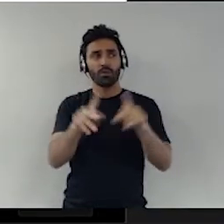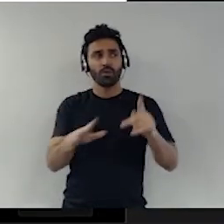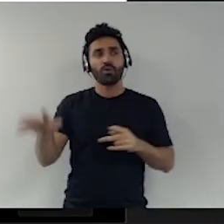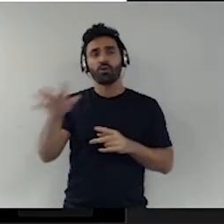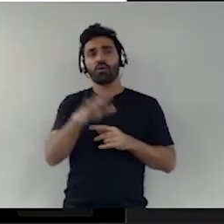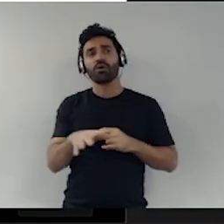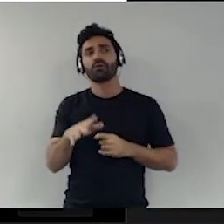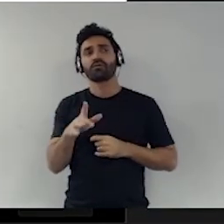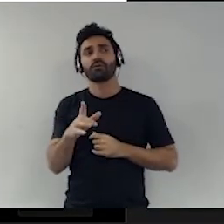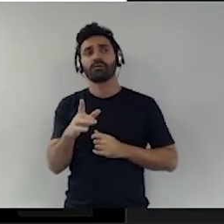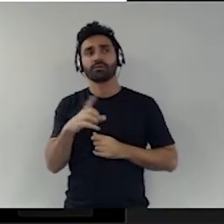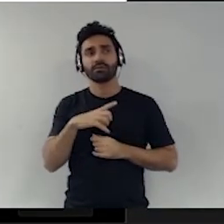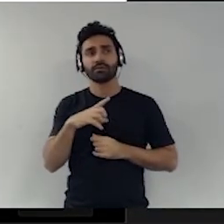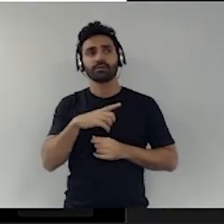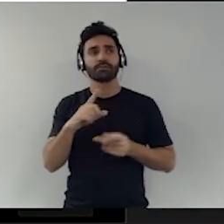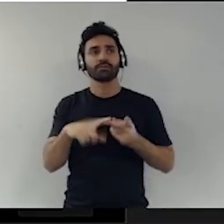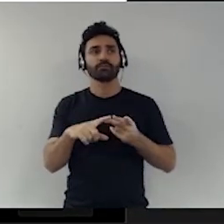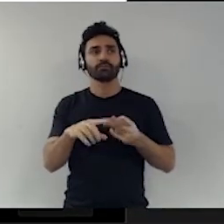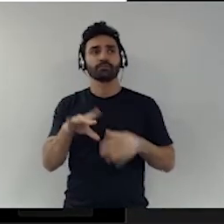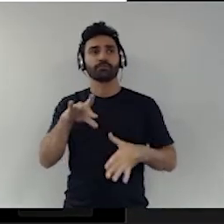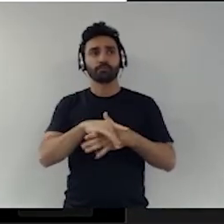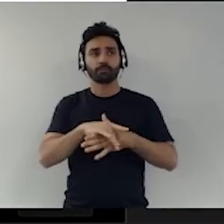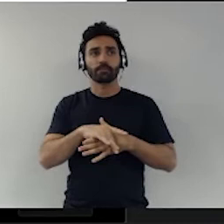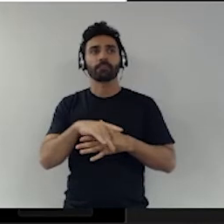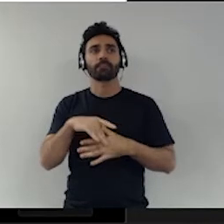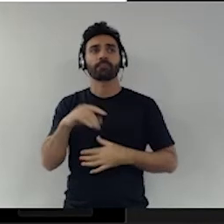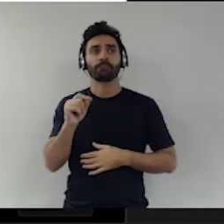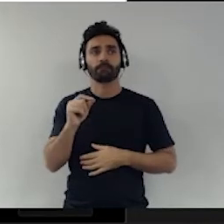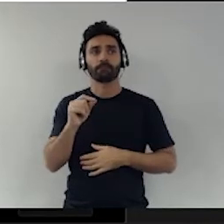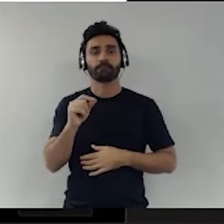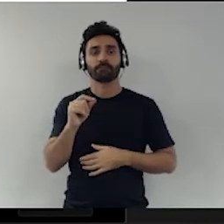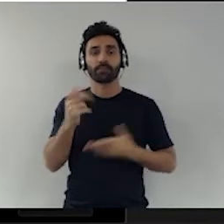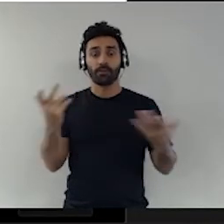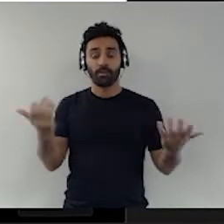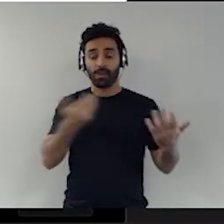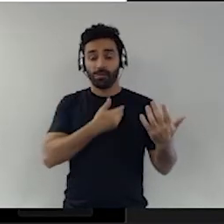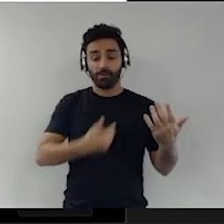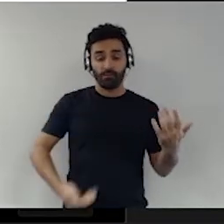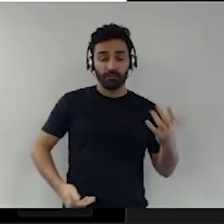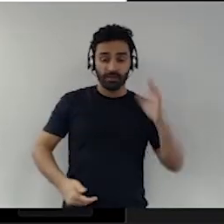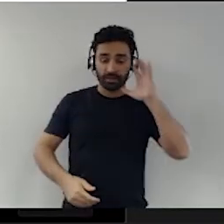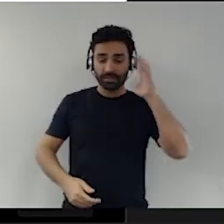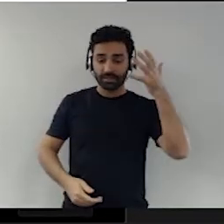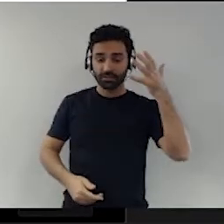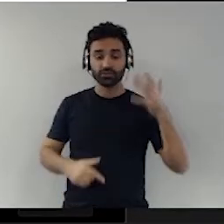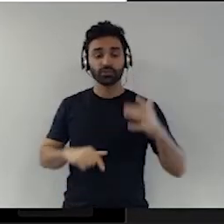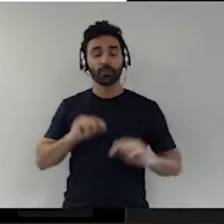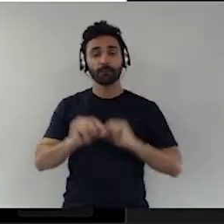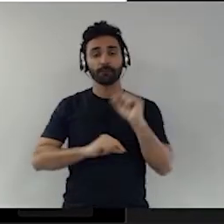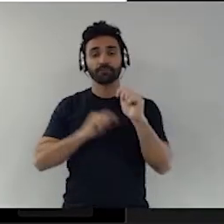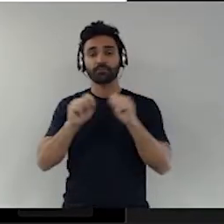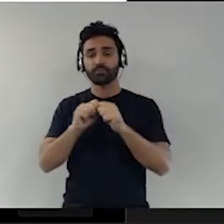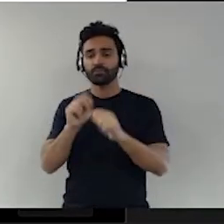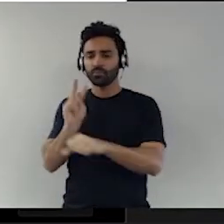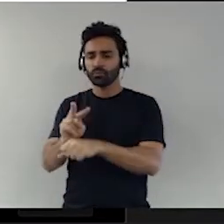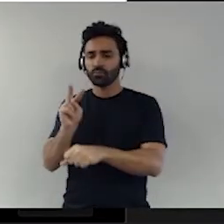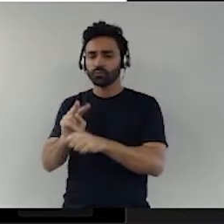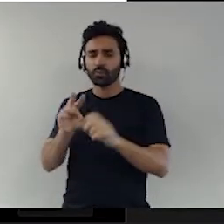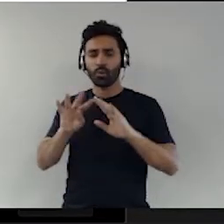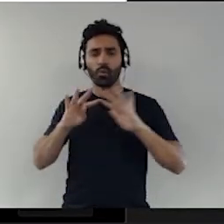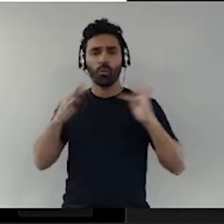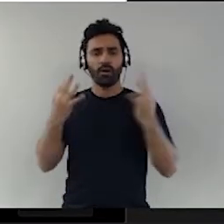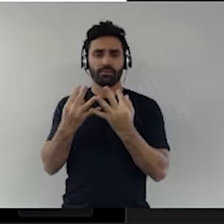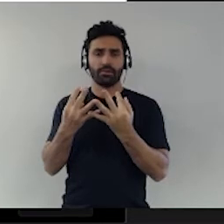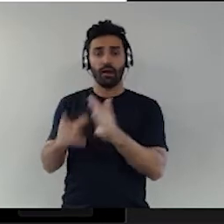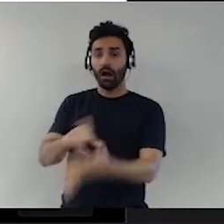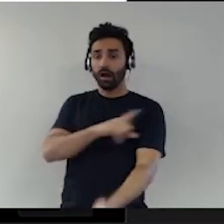casos ativos. Se infecta de um jeito tão alto que o governo decide fazer uma quarentena rígida. Até então ele